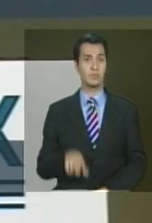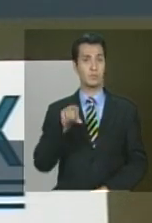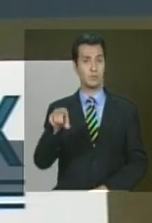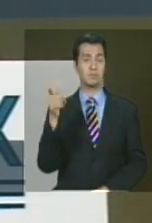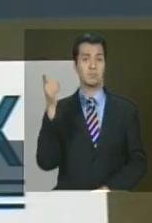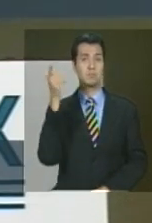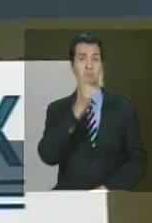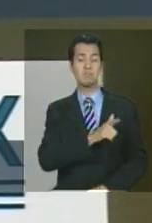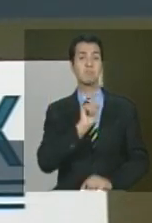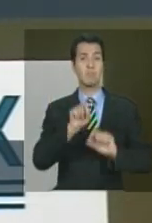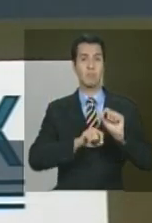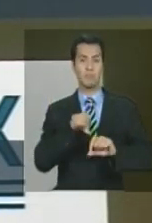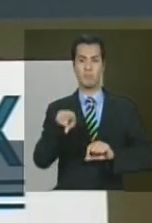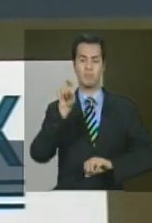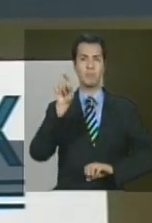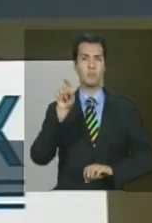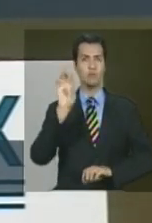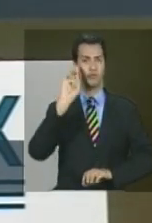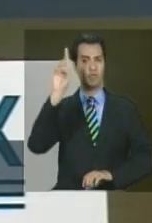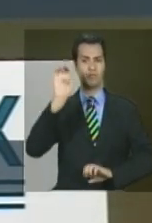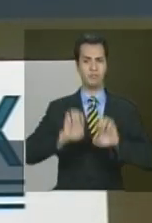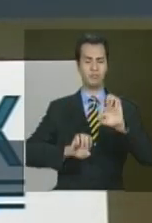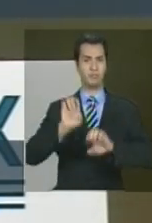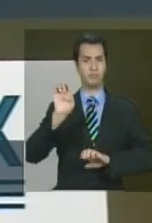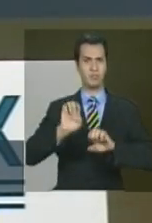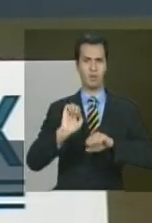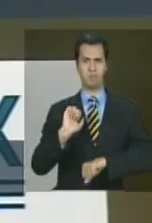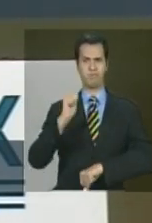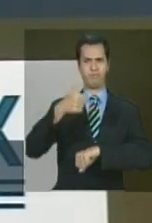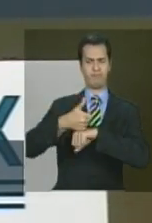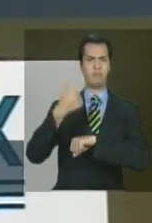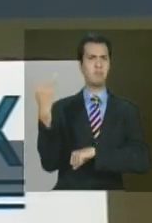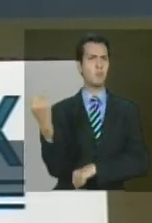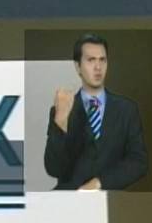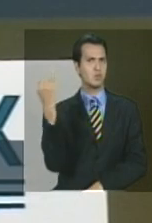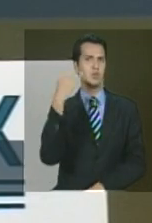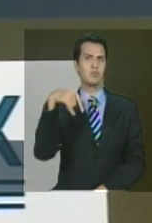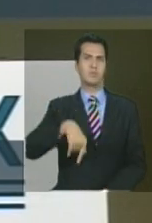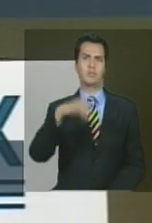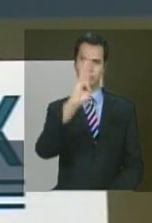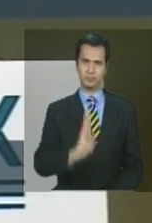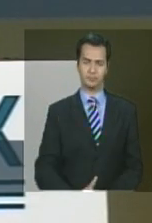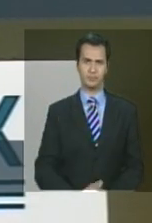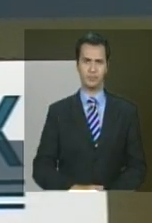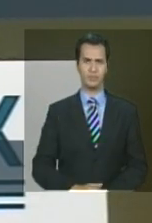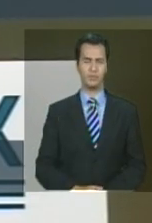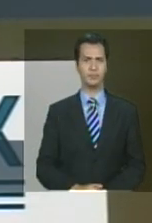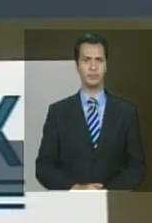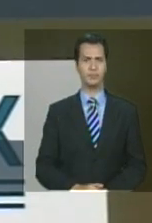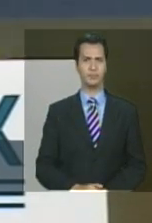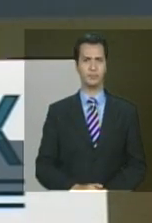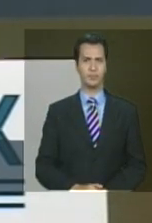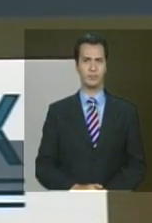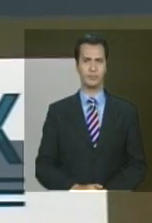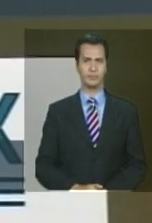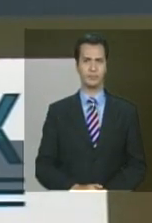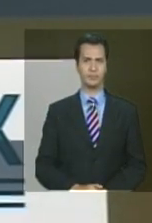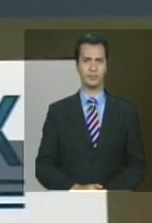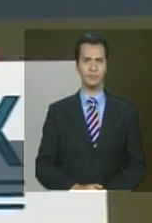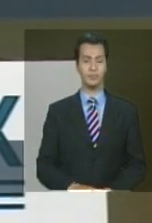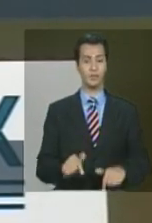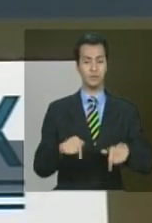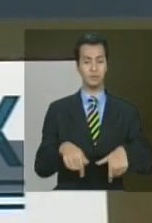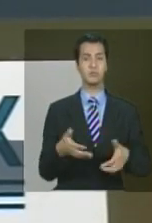empresários mais importantes do país na área do setor produtivo. E aqui eu queria